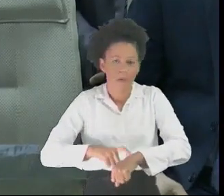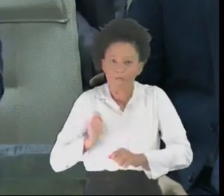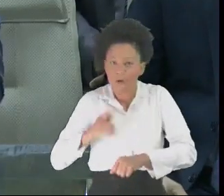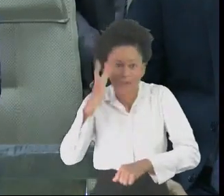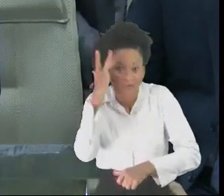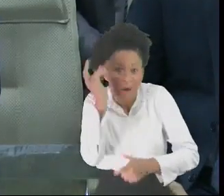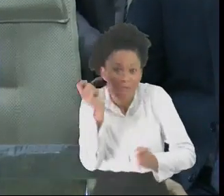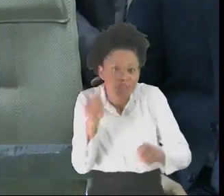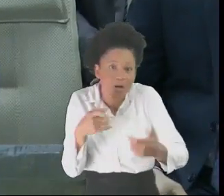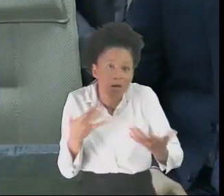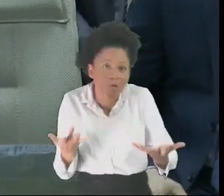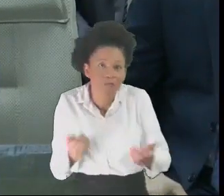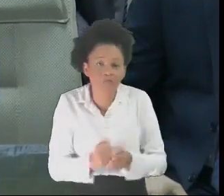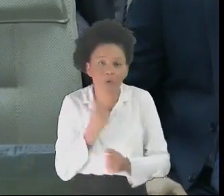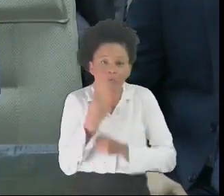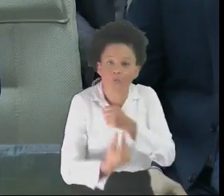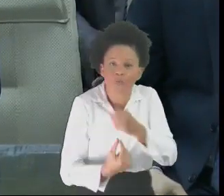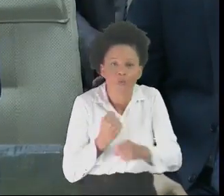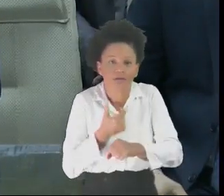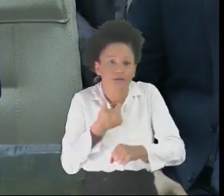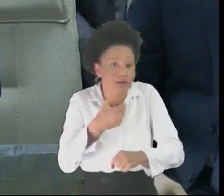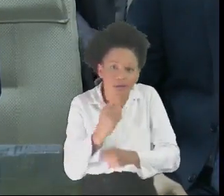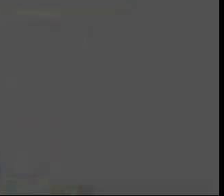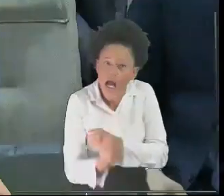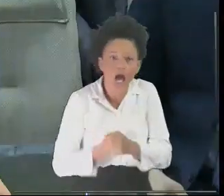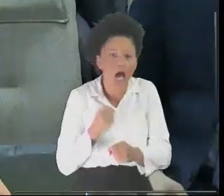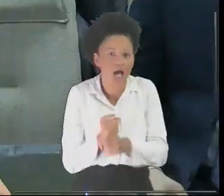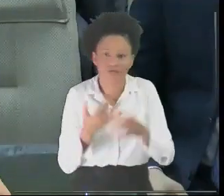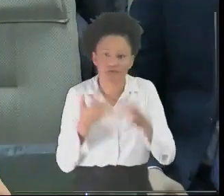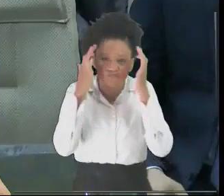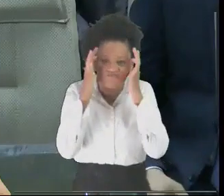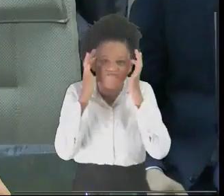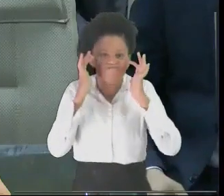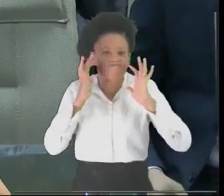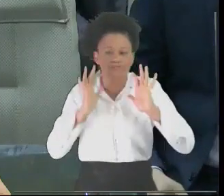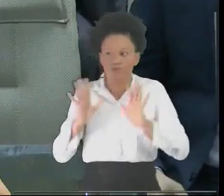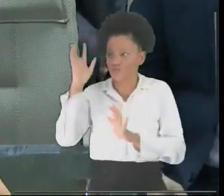amanhã, pode ser daqui a um ano, daqui a 10. O Senhor não disse